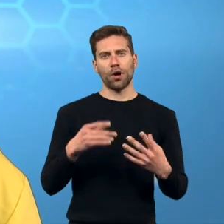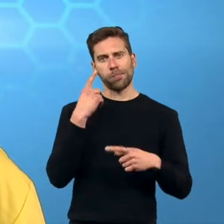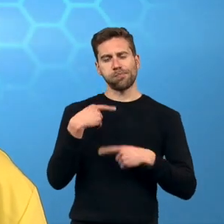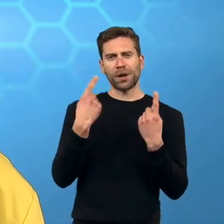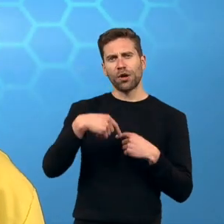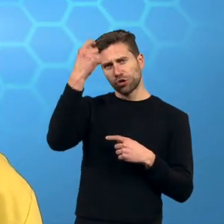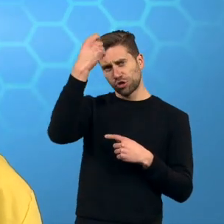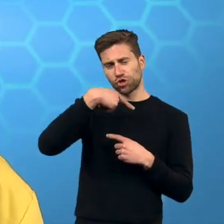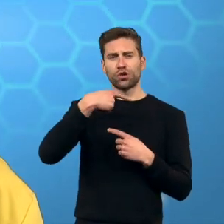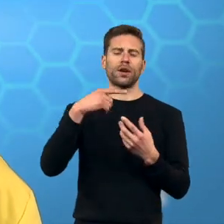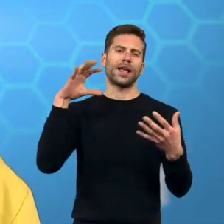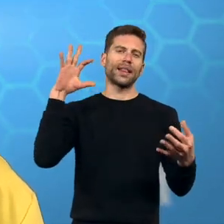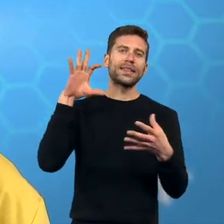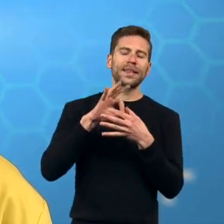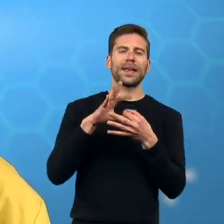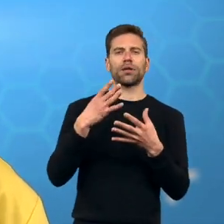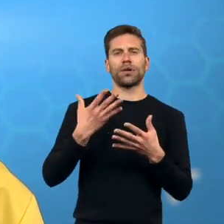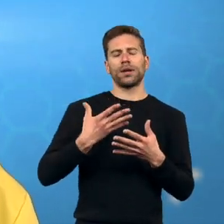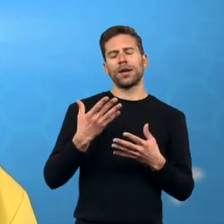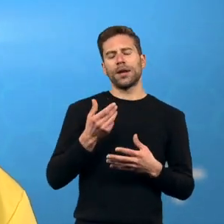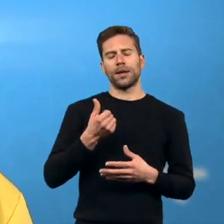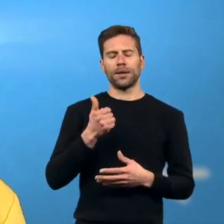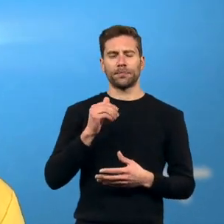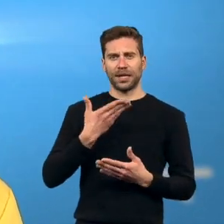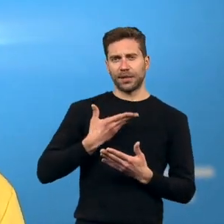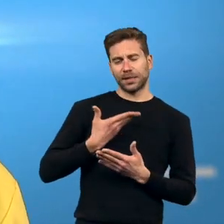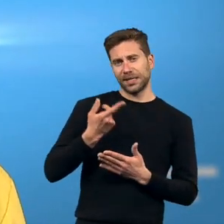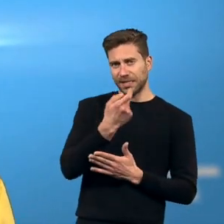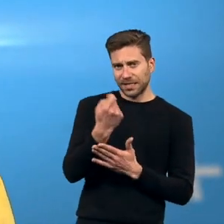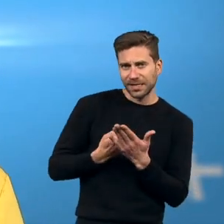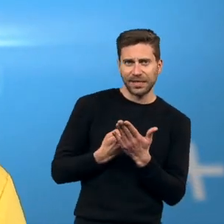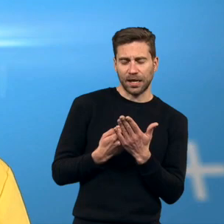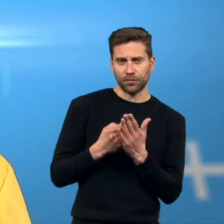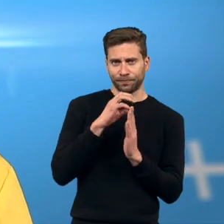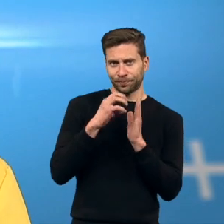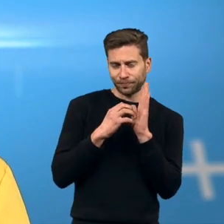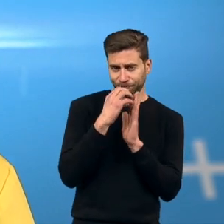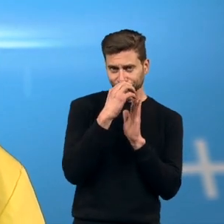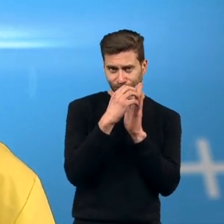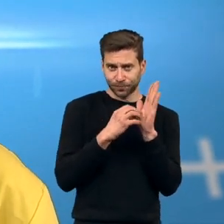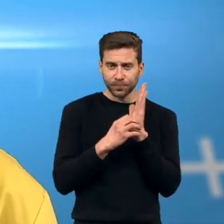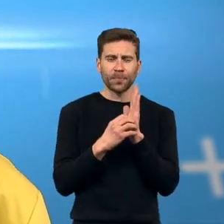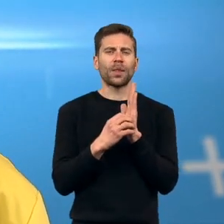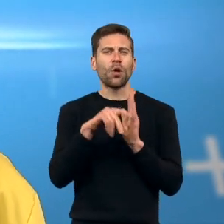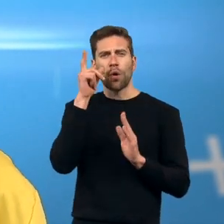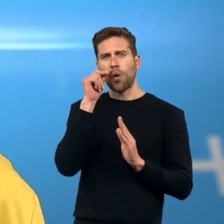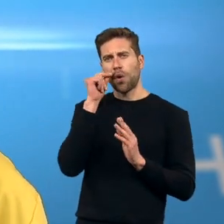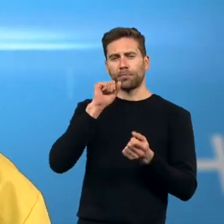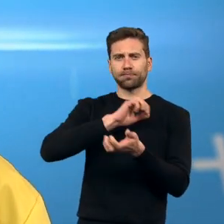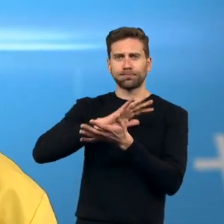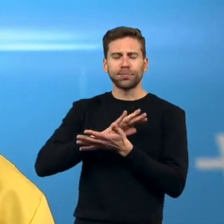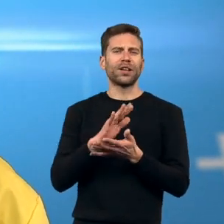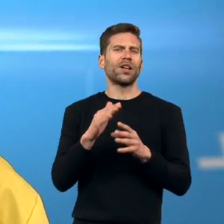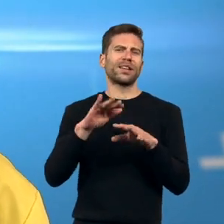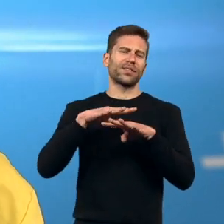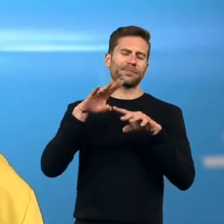Apresentamos uma narrativa gráfica sobre a pandemia em forma de cartoons. Durante a pandemia, André Ruivo publicou vários cartoons nas